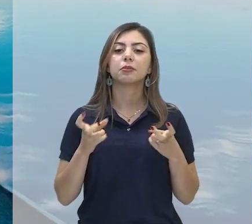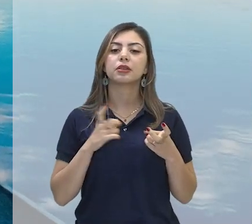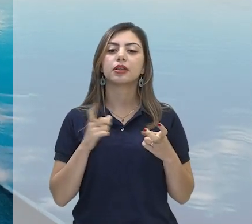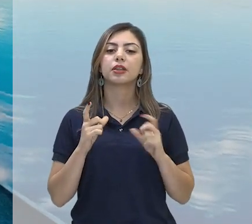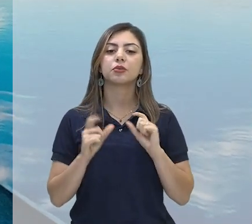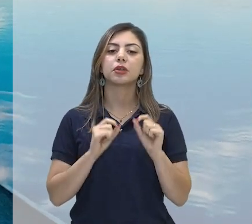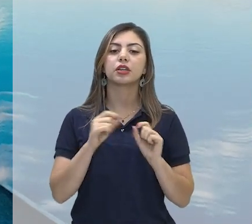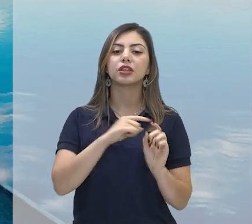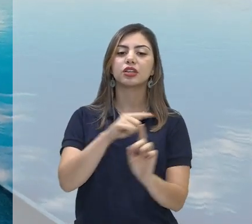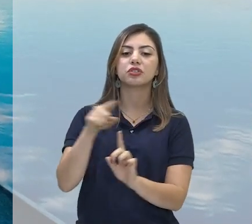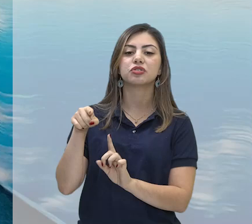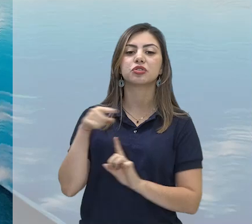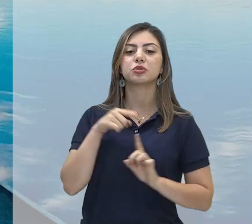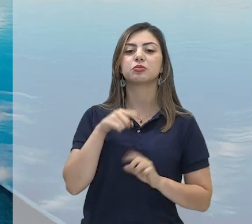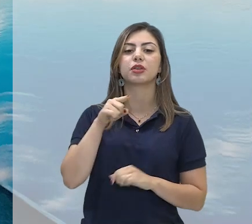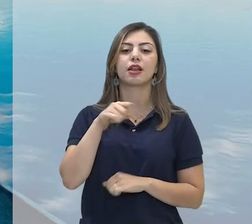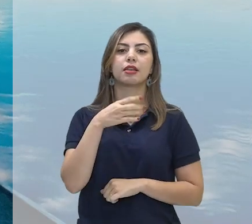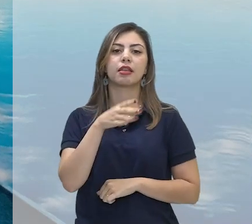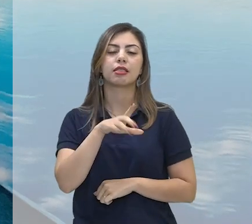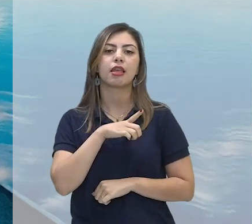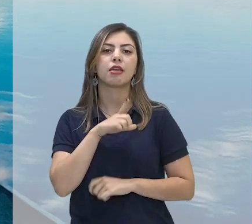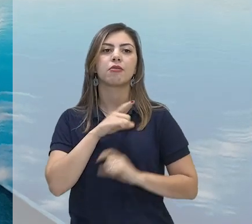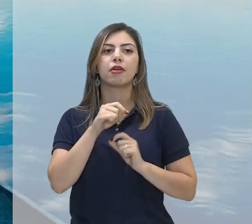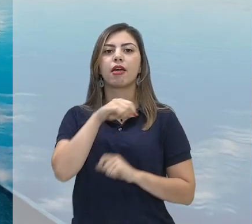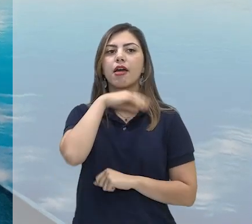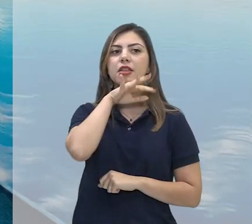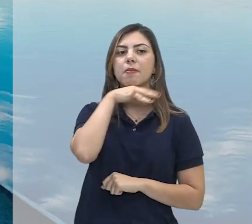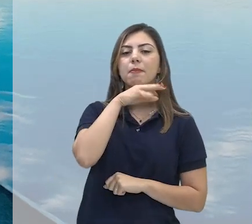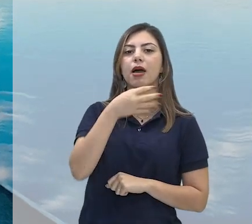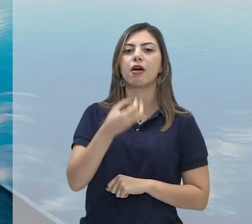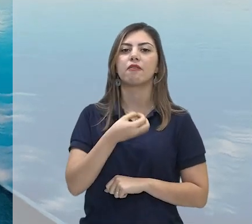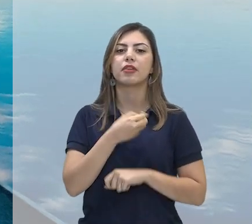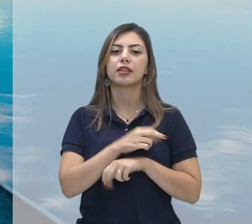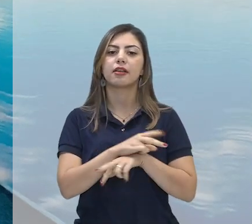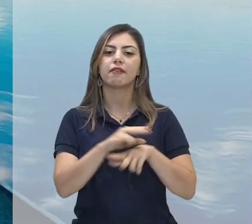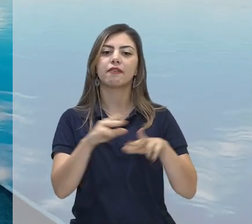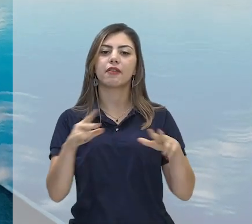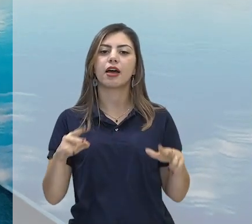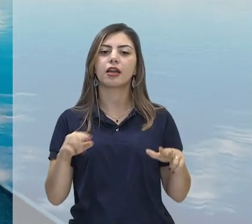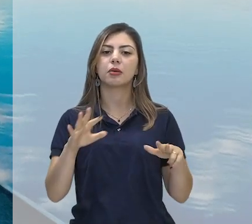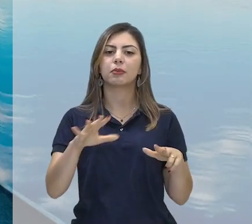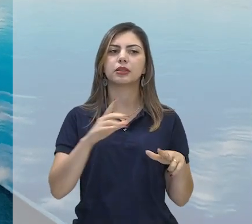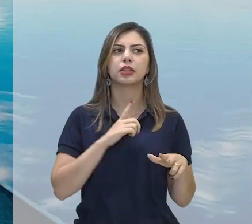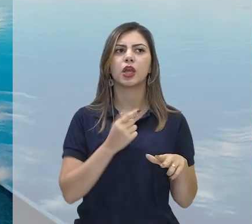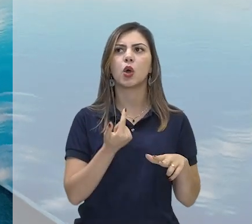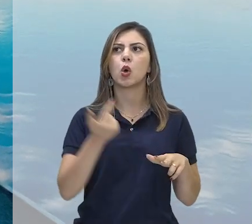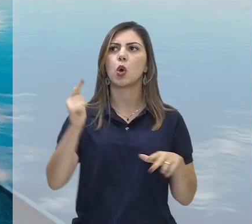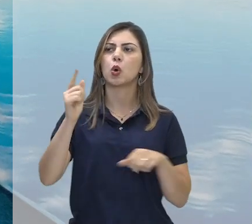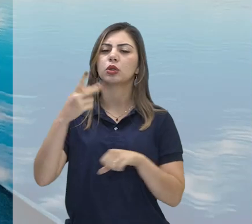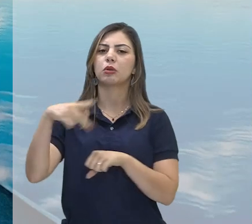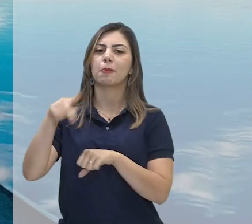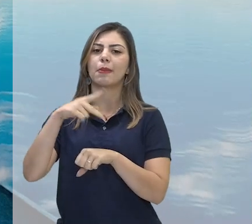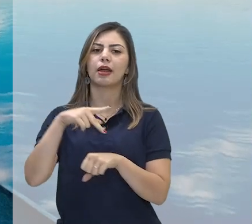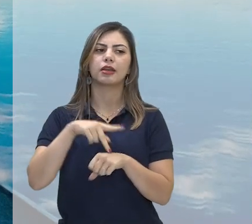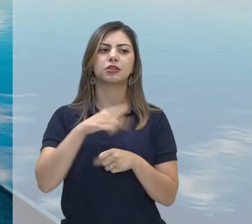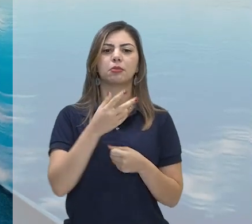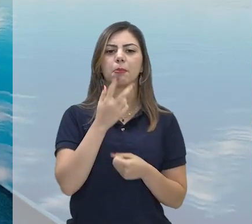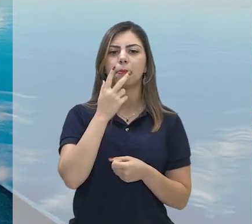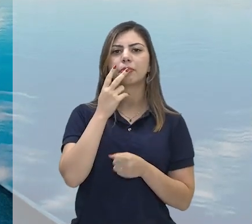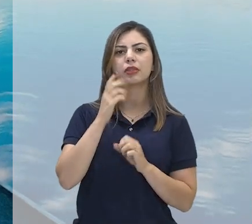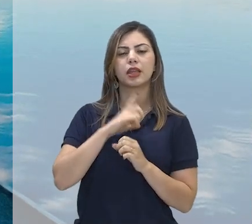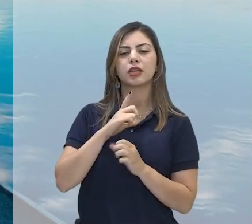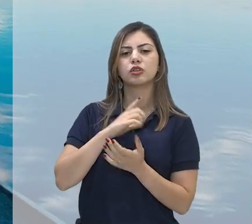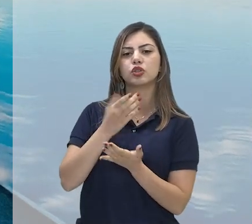espécies animais e vegetais que são típicos da Amazônia, de repente, em um outro país, que ali sim está sendo